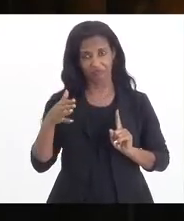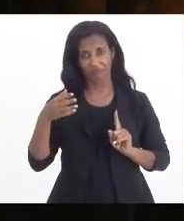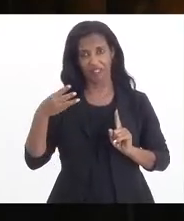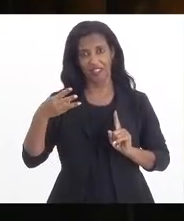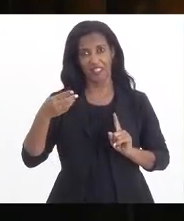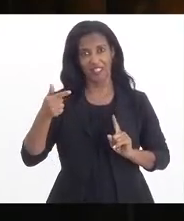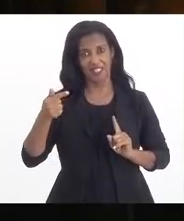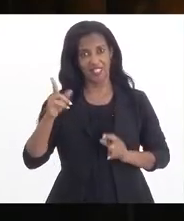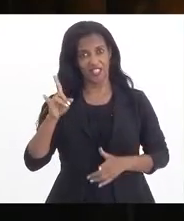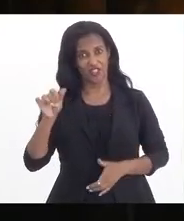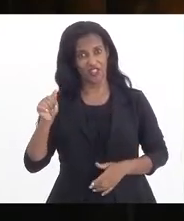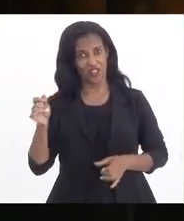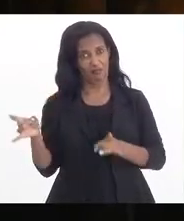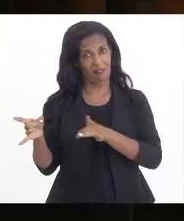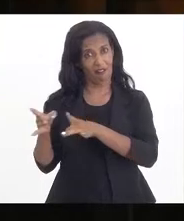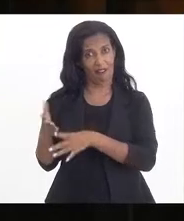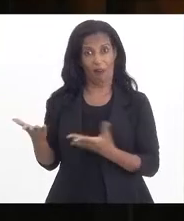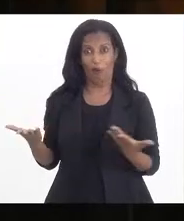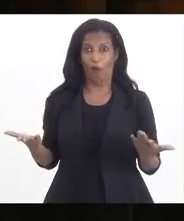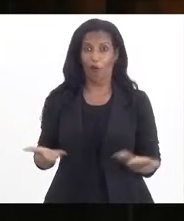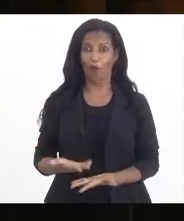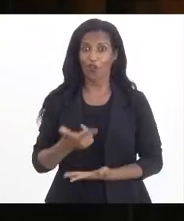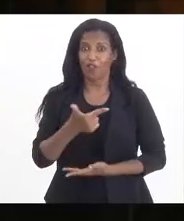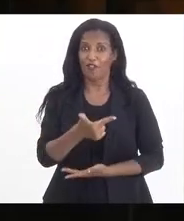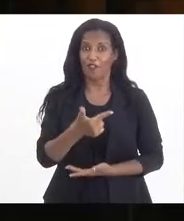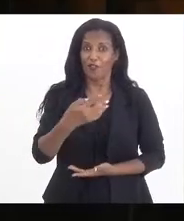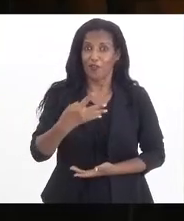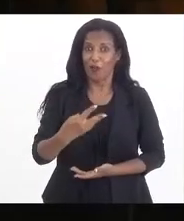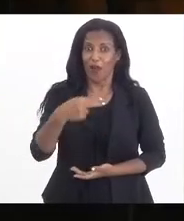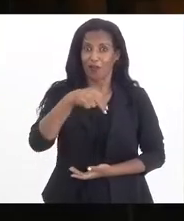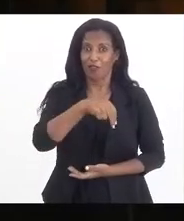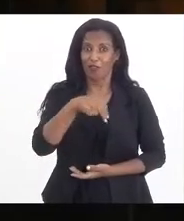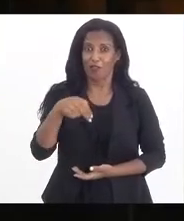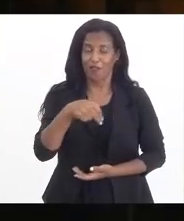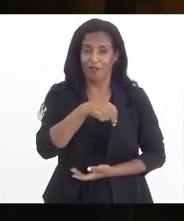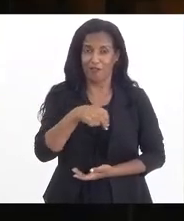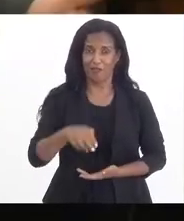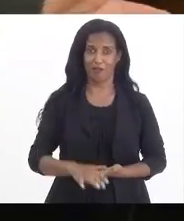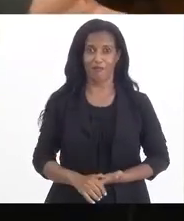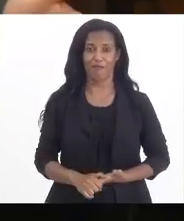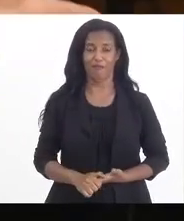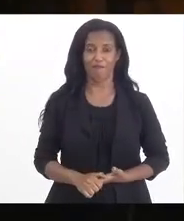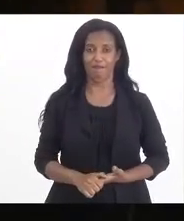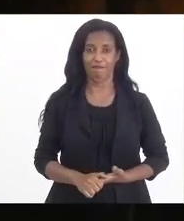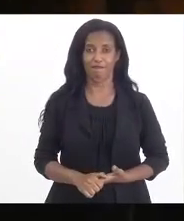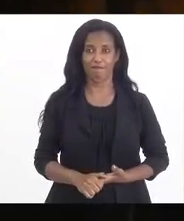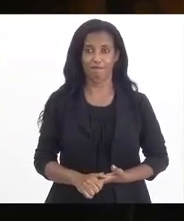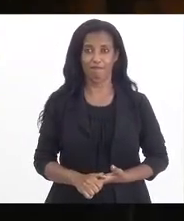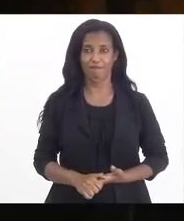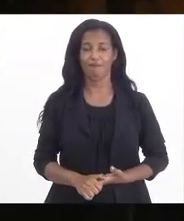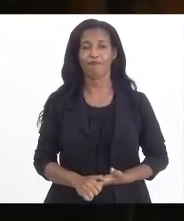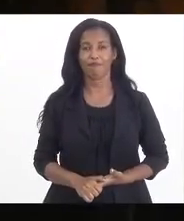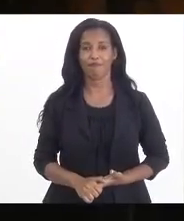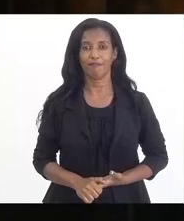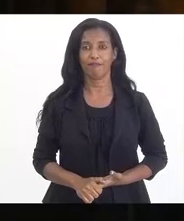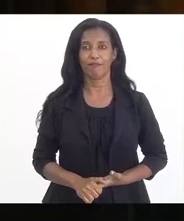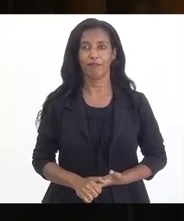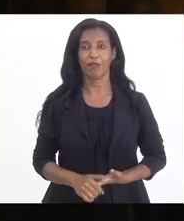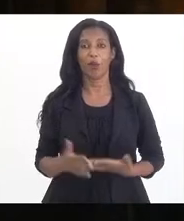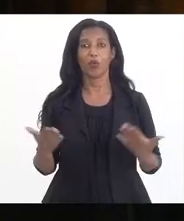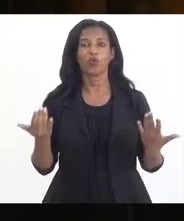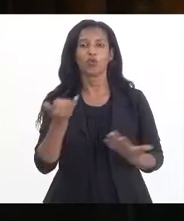37 dias. Hoje é dia 24 de novembro. Estamos 25